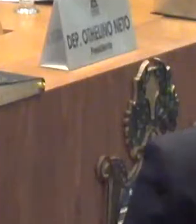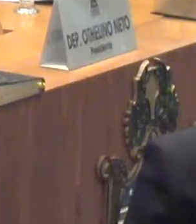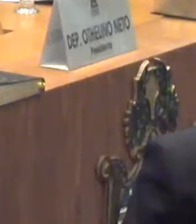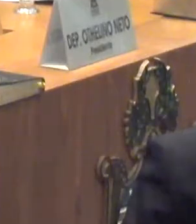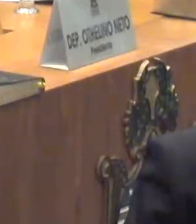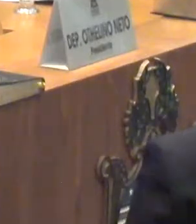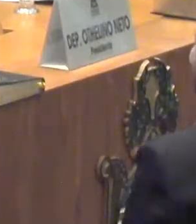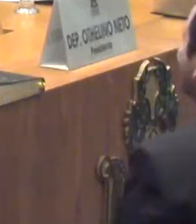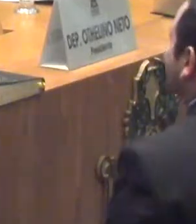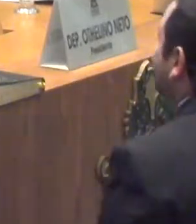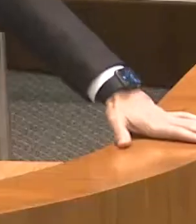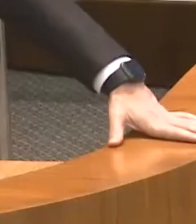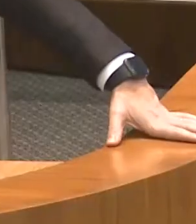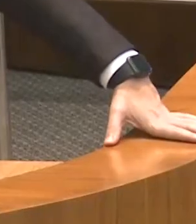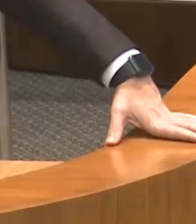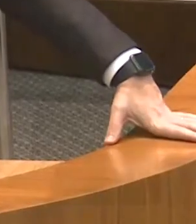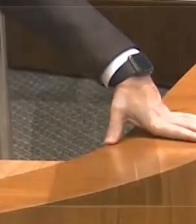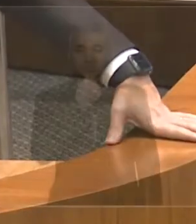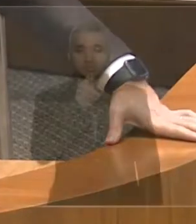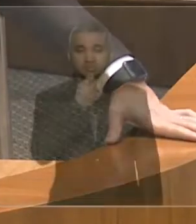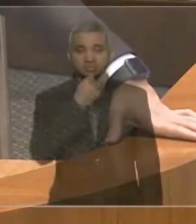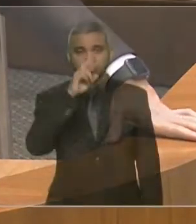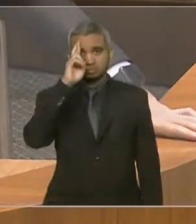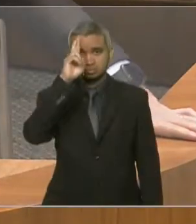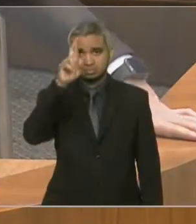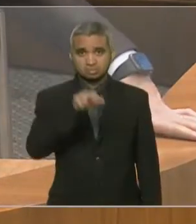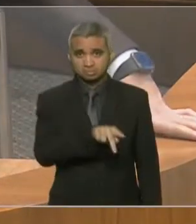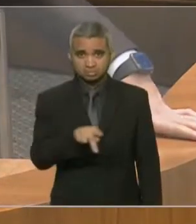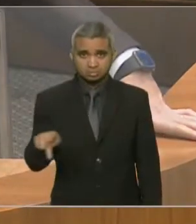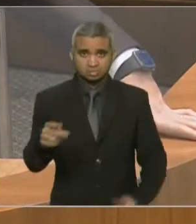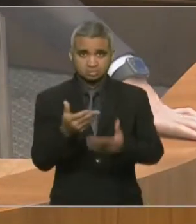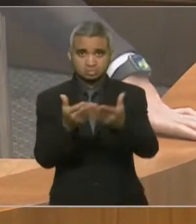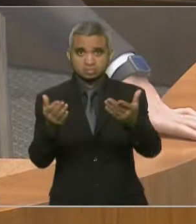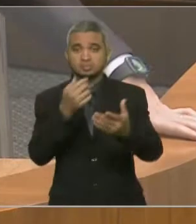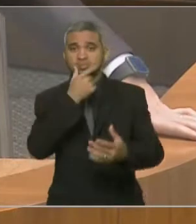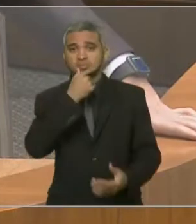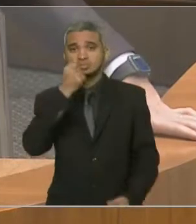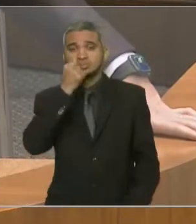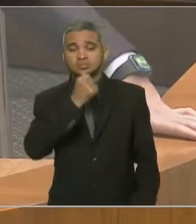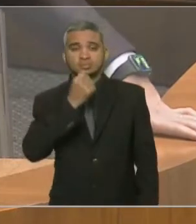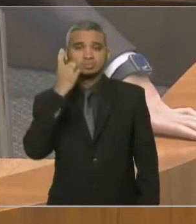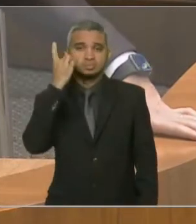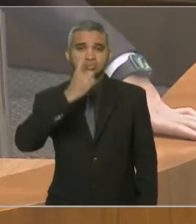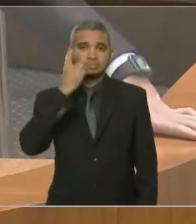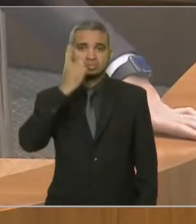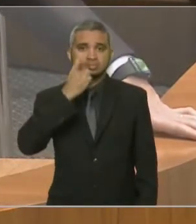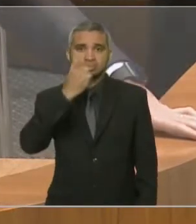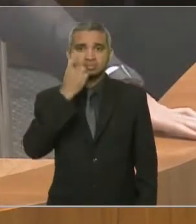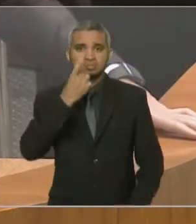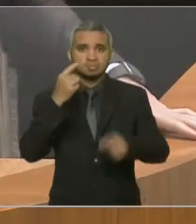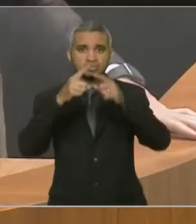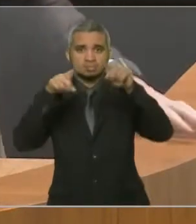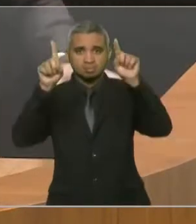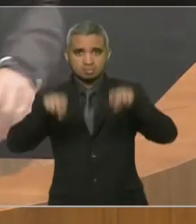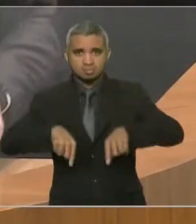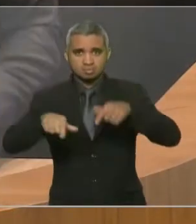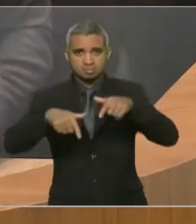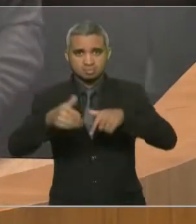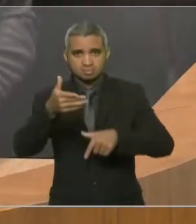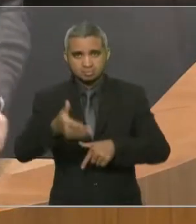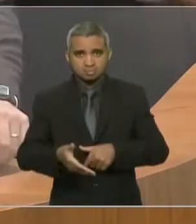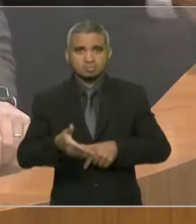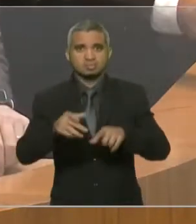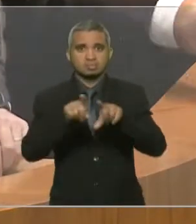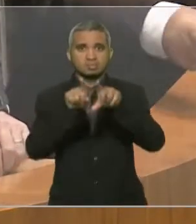Senhor presidente, senhoras e senhores deputados e deputadas, galeria, telespectadores da TV Assembleia, funcionários desta casa,